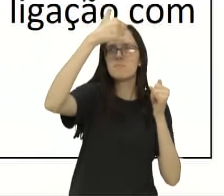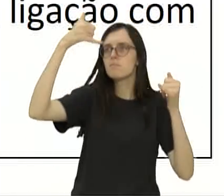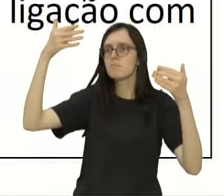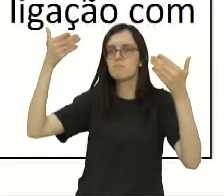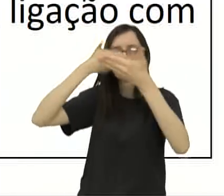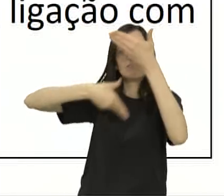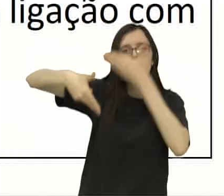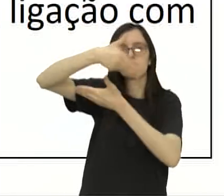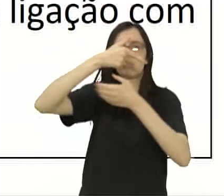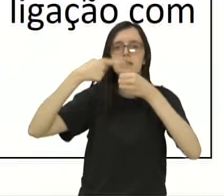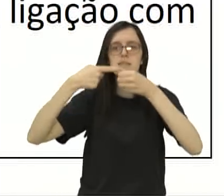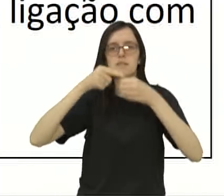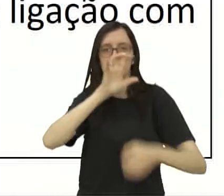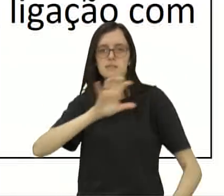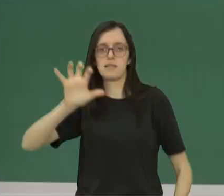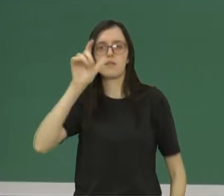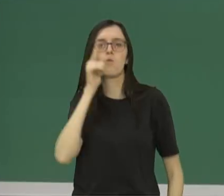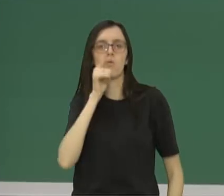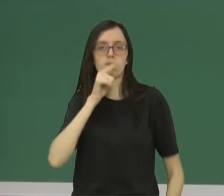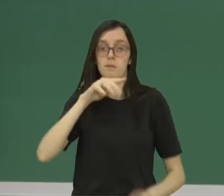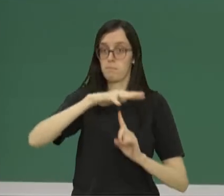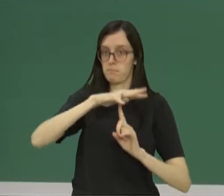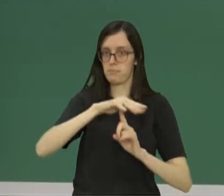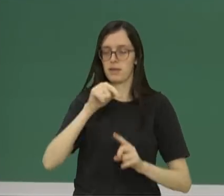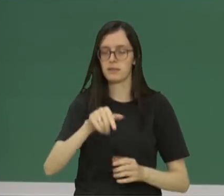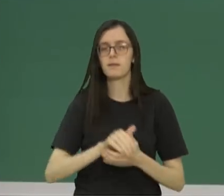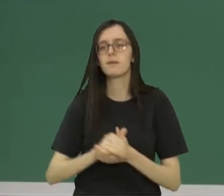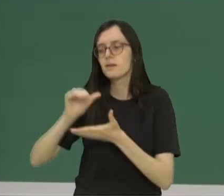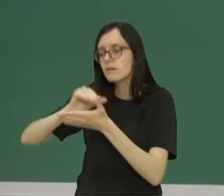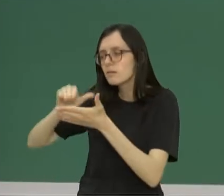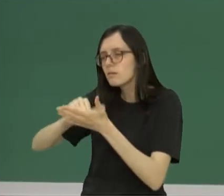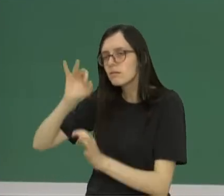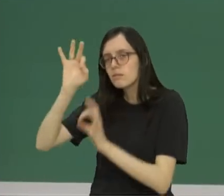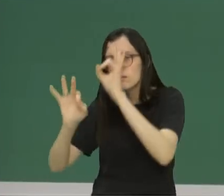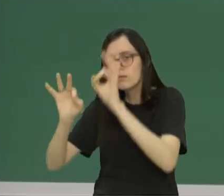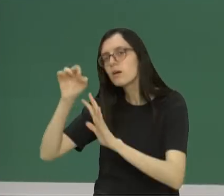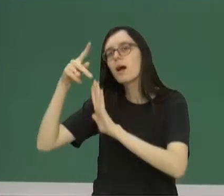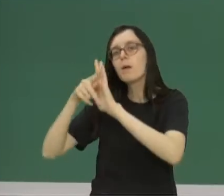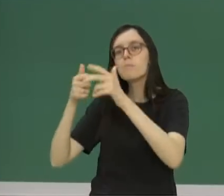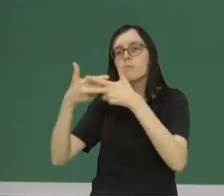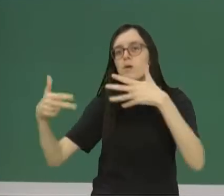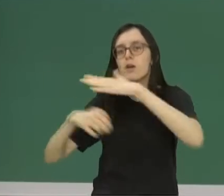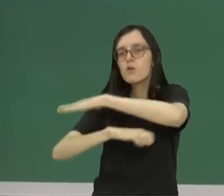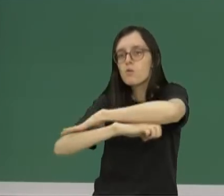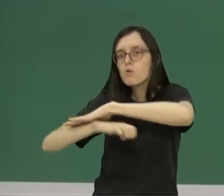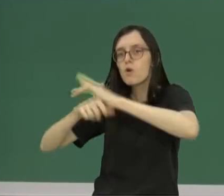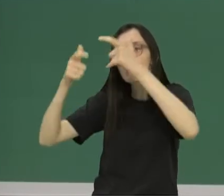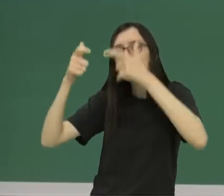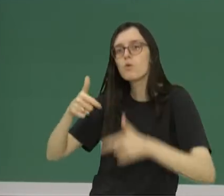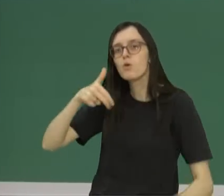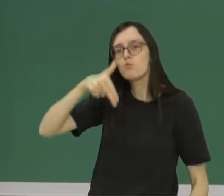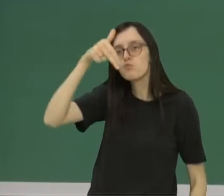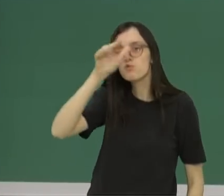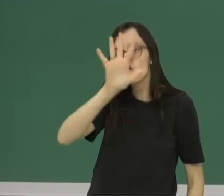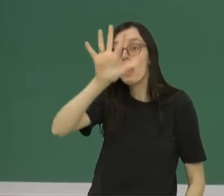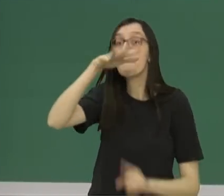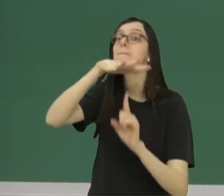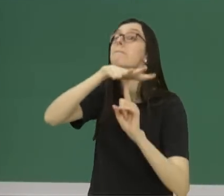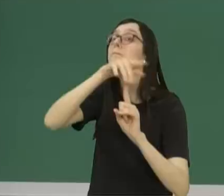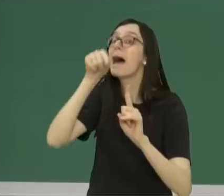do eixo. Então, a Secretaria do Planejamento e Projetos Estruturantes na região norte, ela